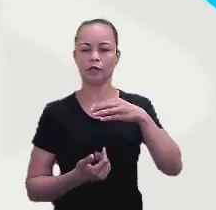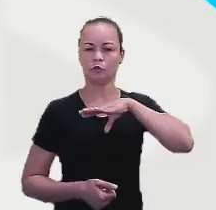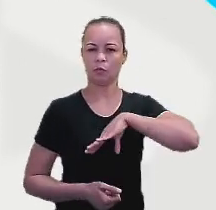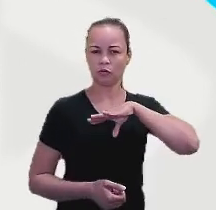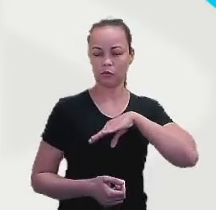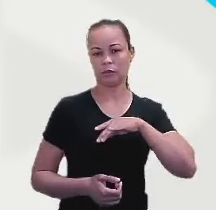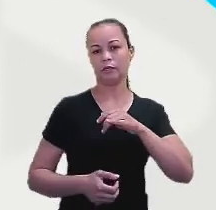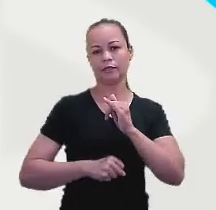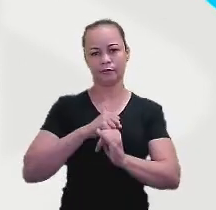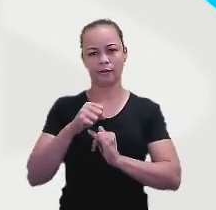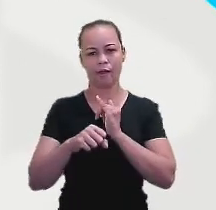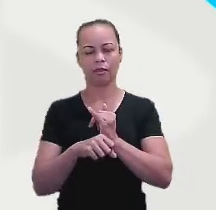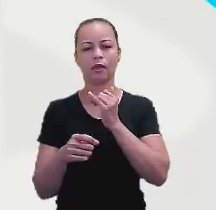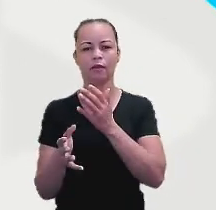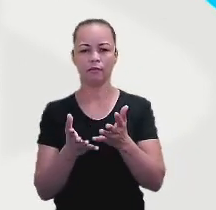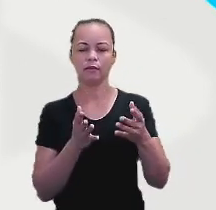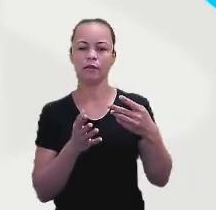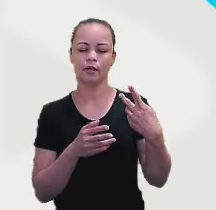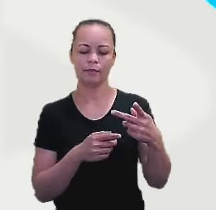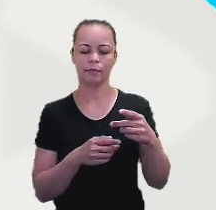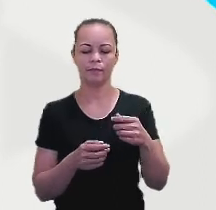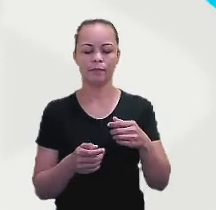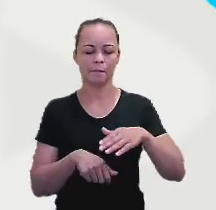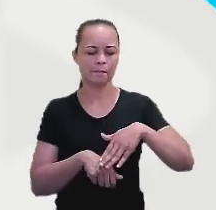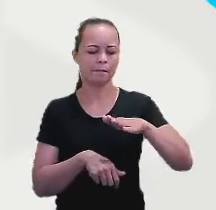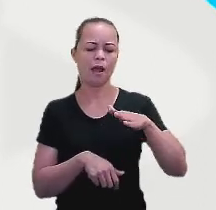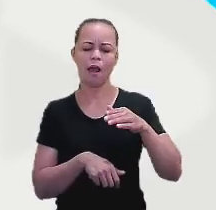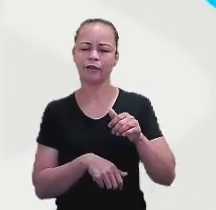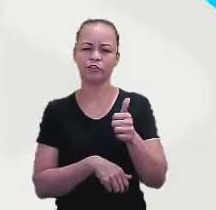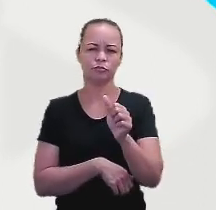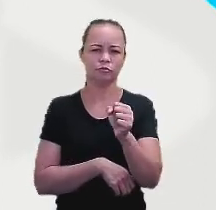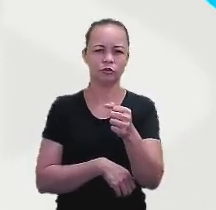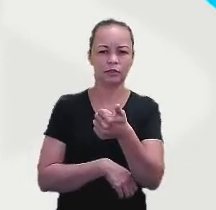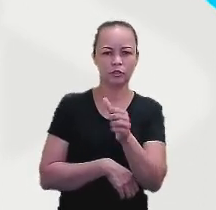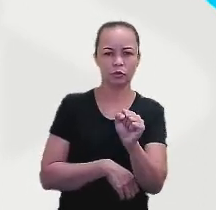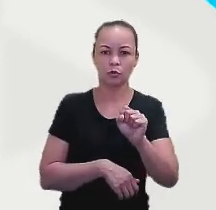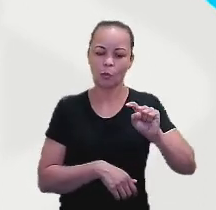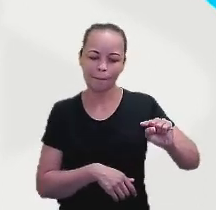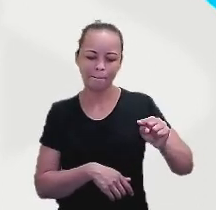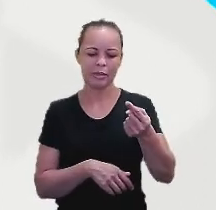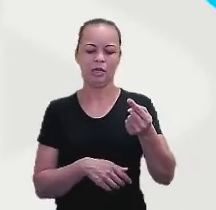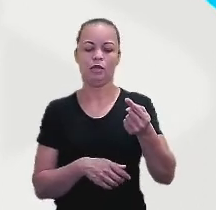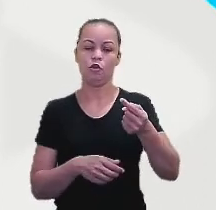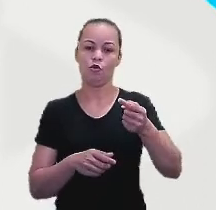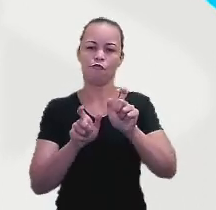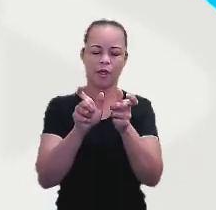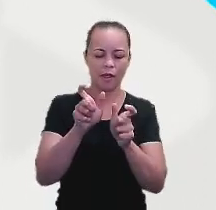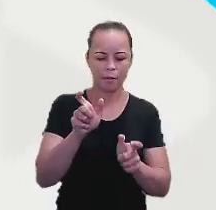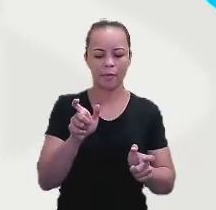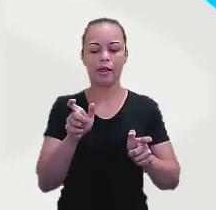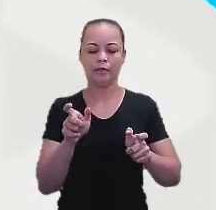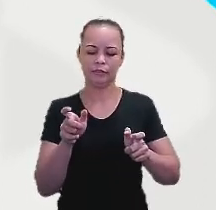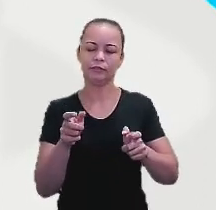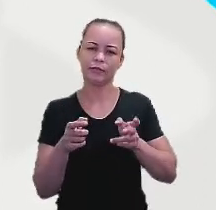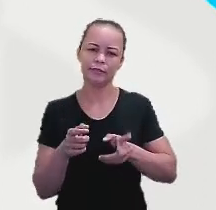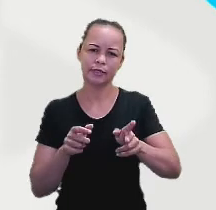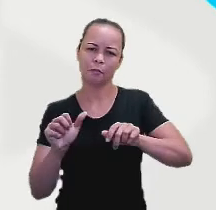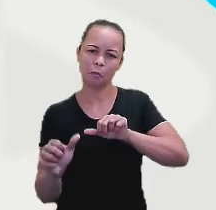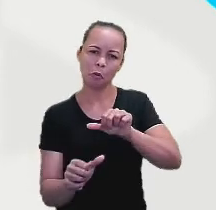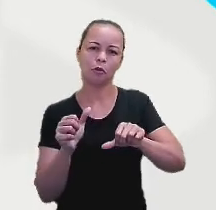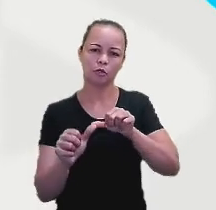na internet, mais de 818 mil verbetes, definições e locuções em permanente atualização.